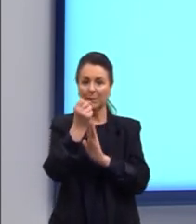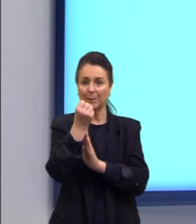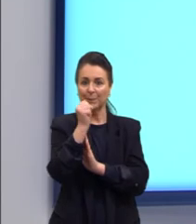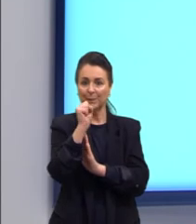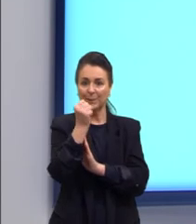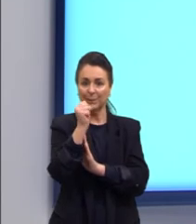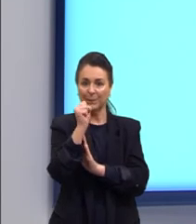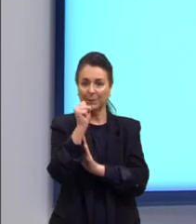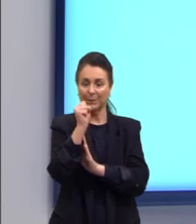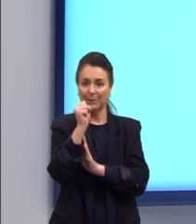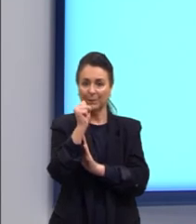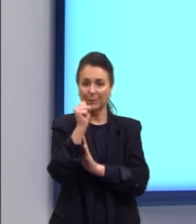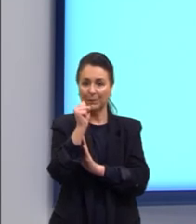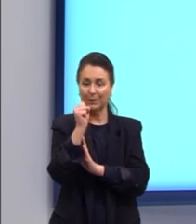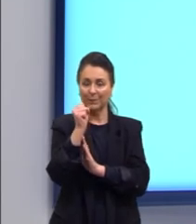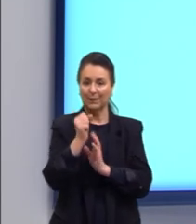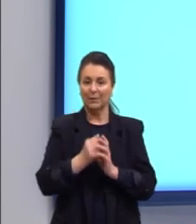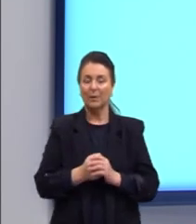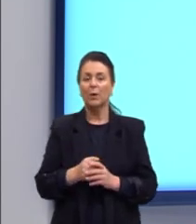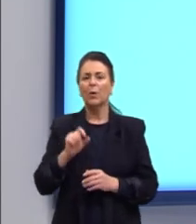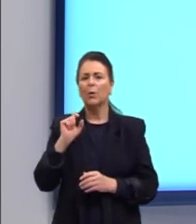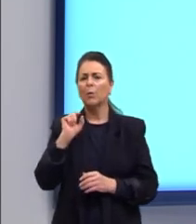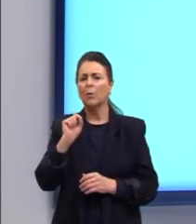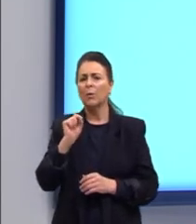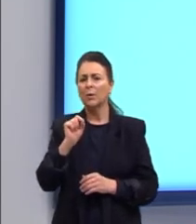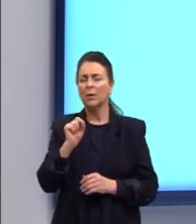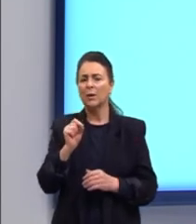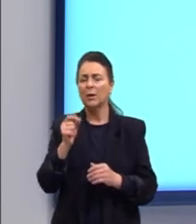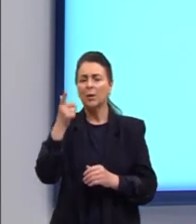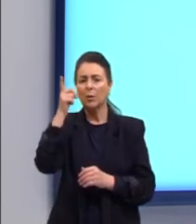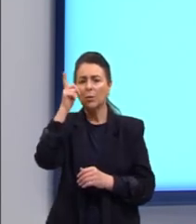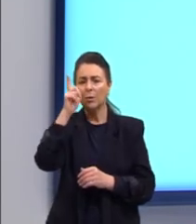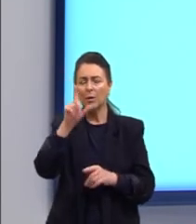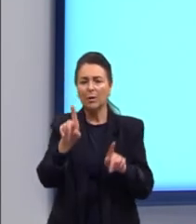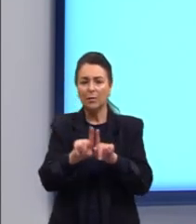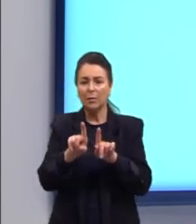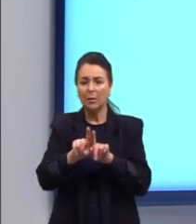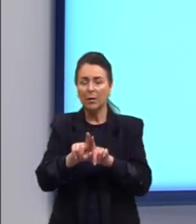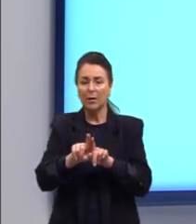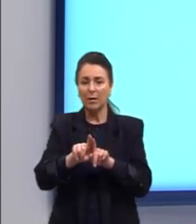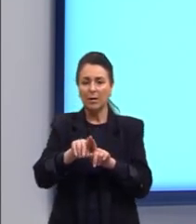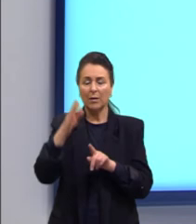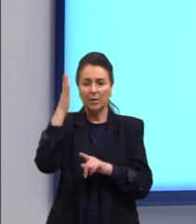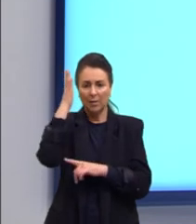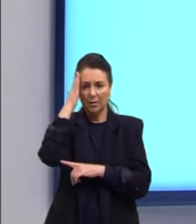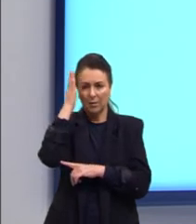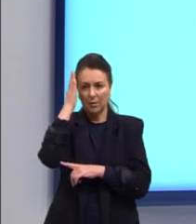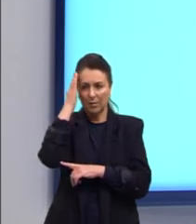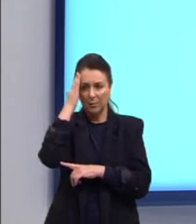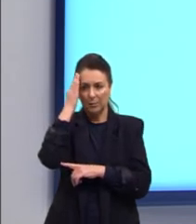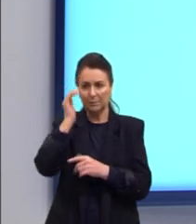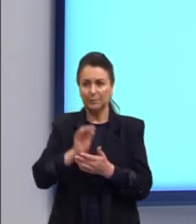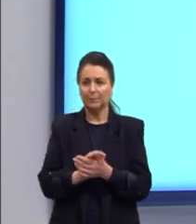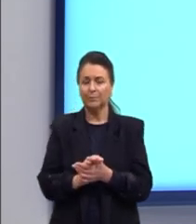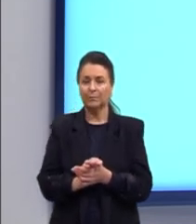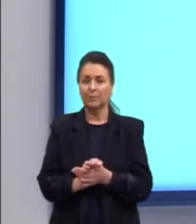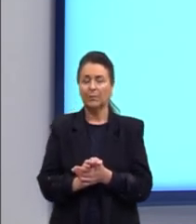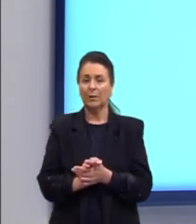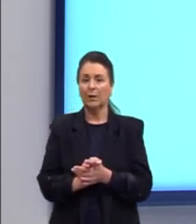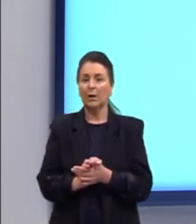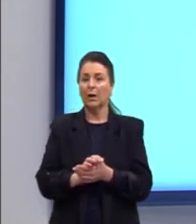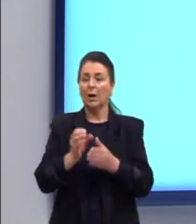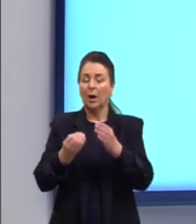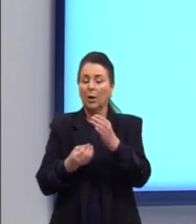ali né unidades então o que que nós conseguimos também definir se por acaso a origem